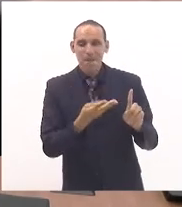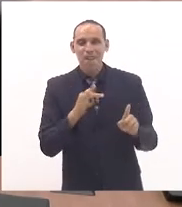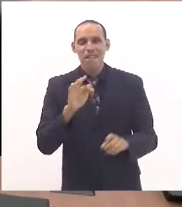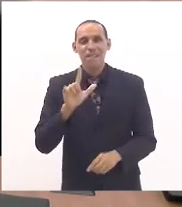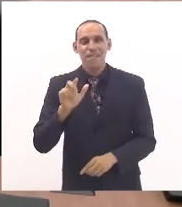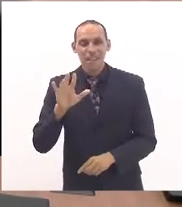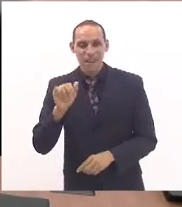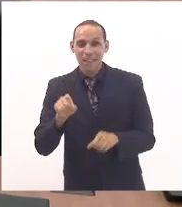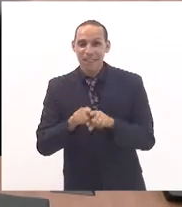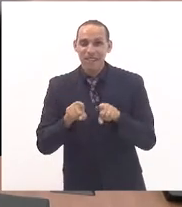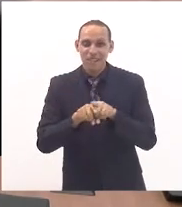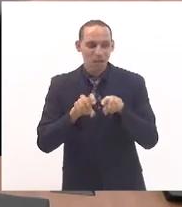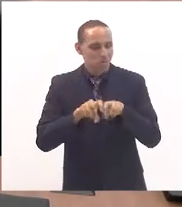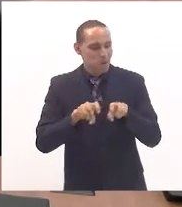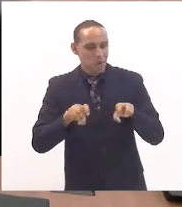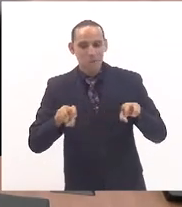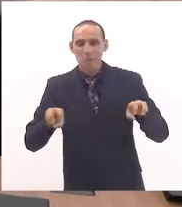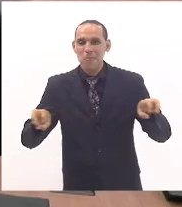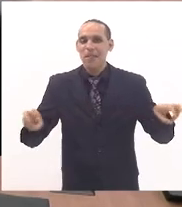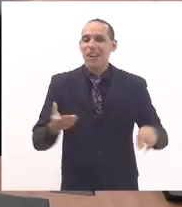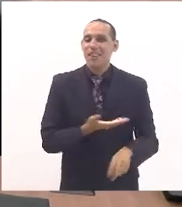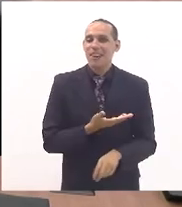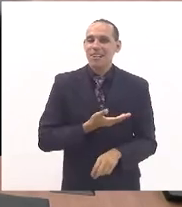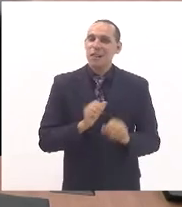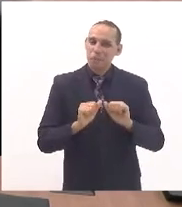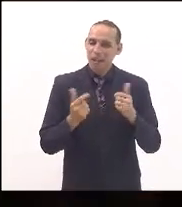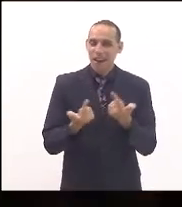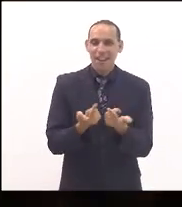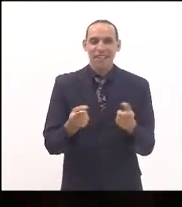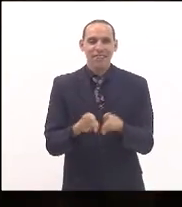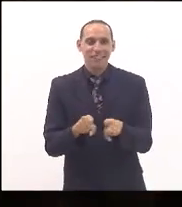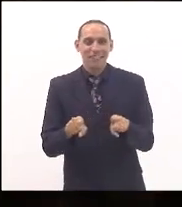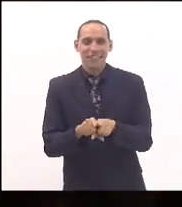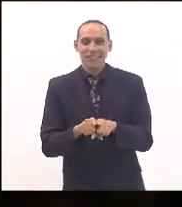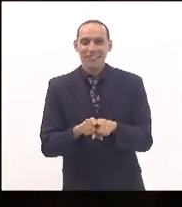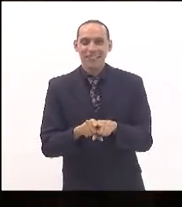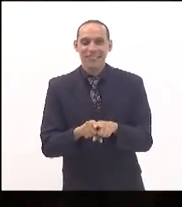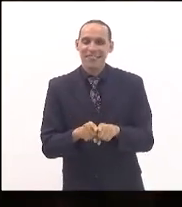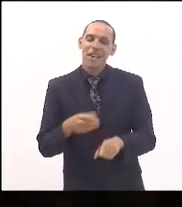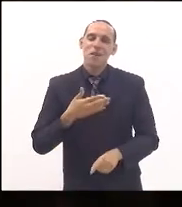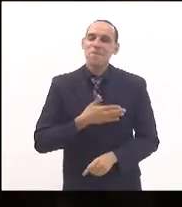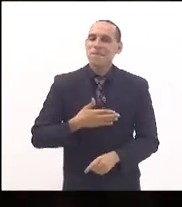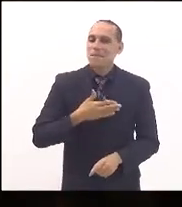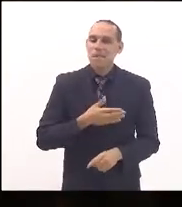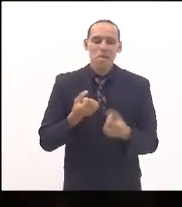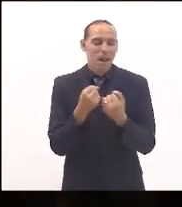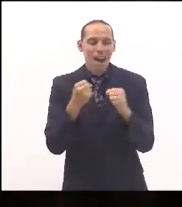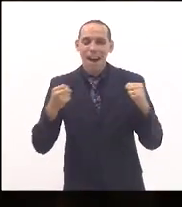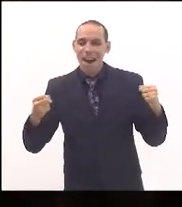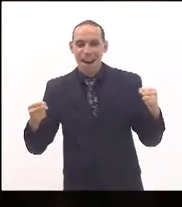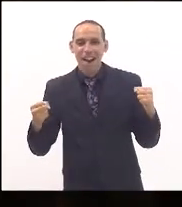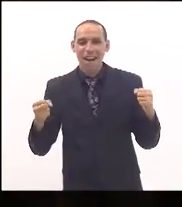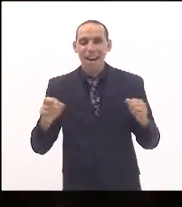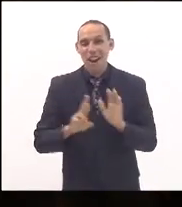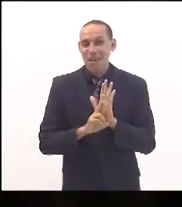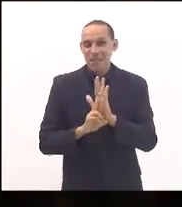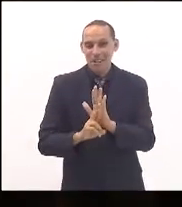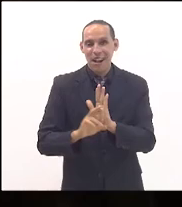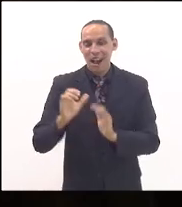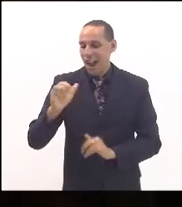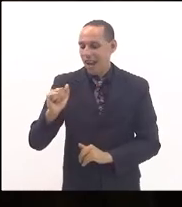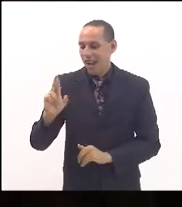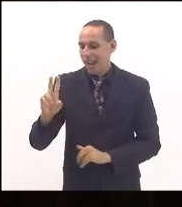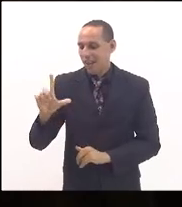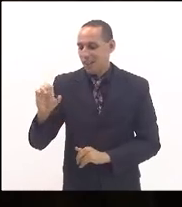cumprimento todos da mesa e os amigos aqui da alerj também é um prazer enorme tá aqui em nome do presidente Carlo